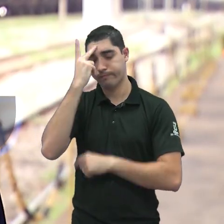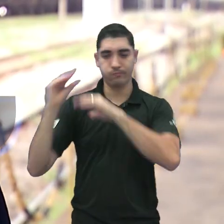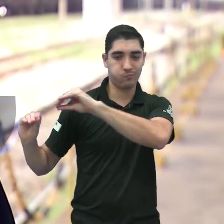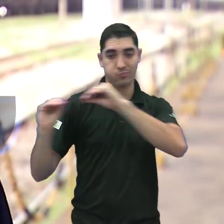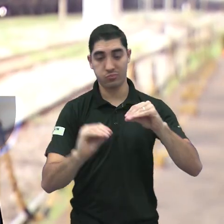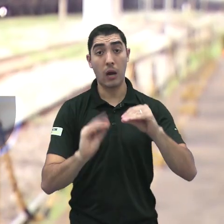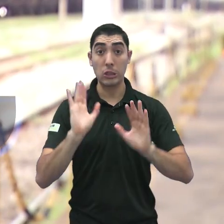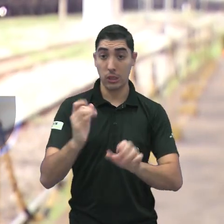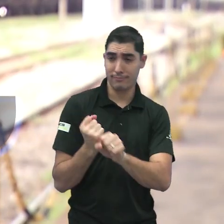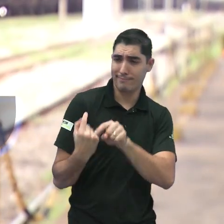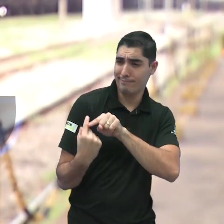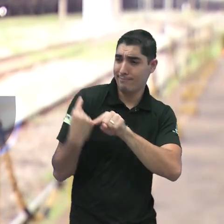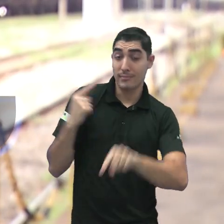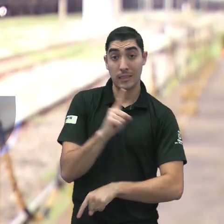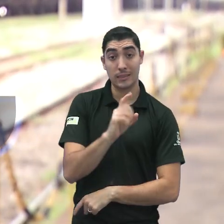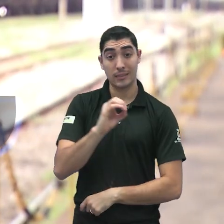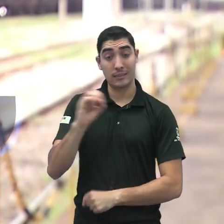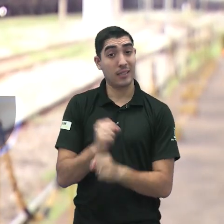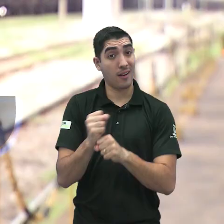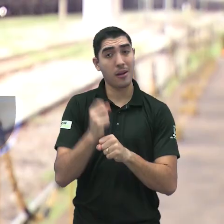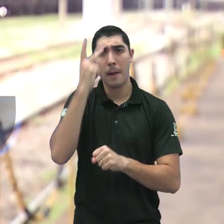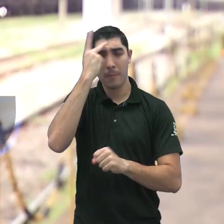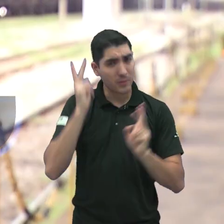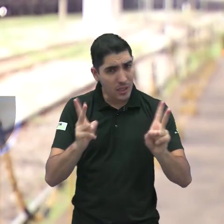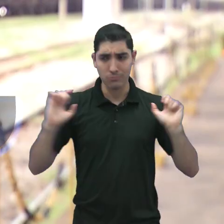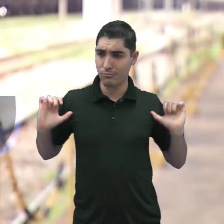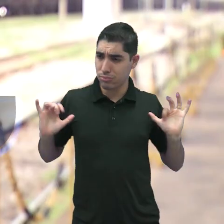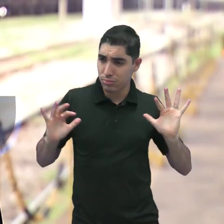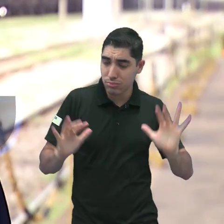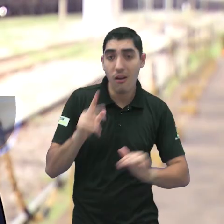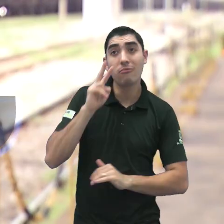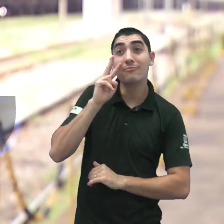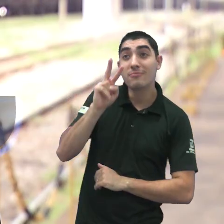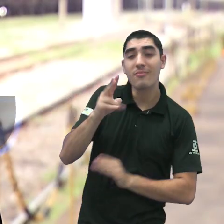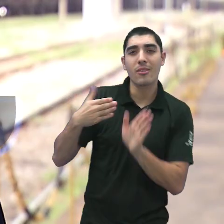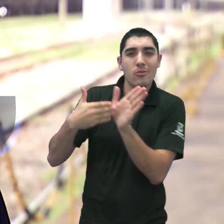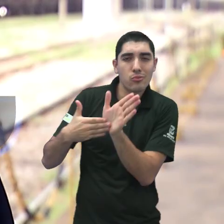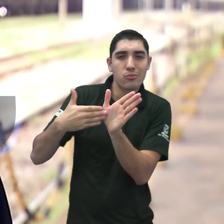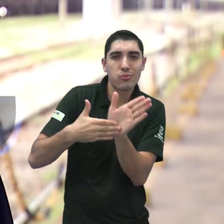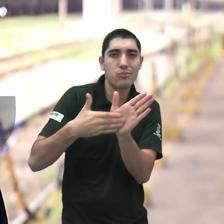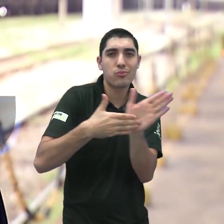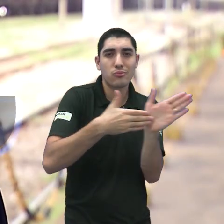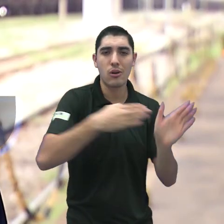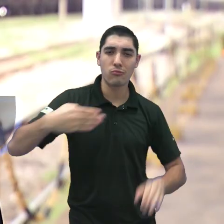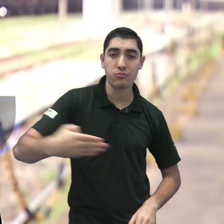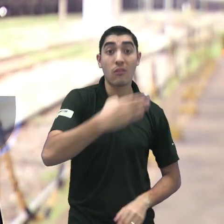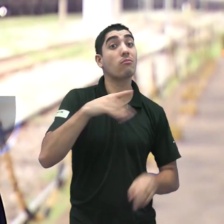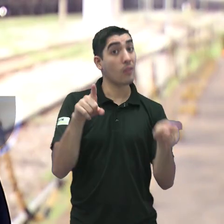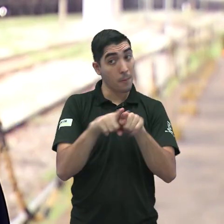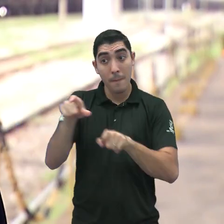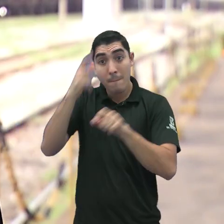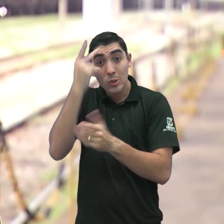essa estação, local onde as pessoas vinham para ver os trens pararem, né, passarem. Tem muitos namoros